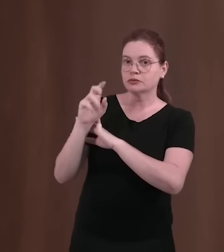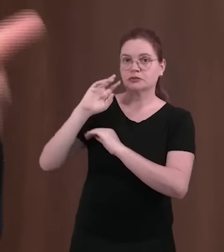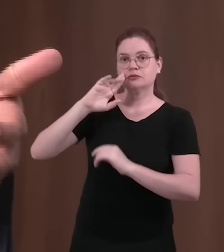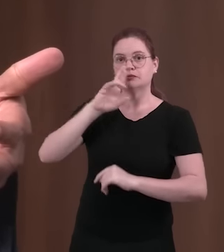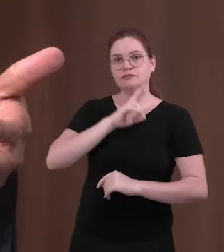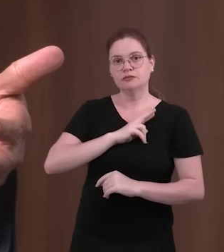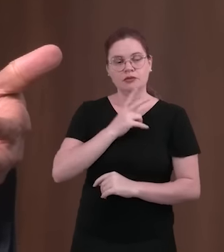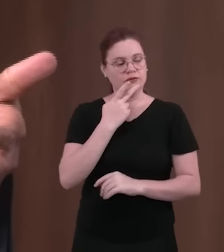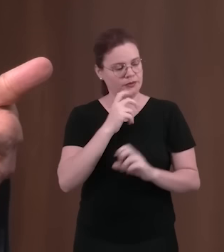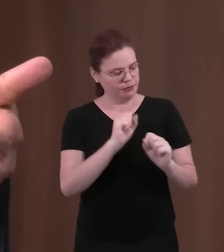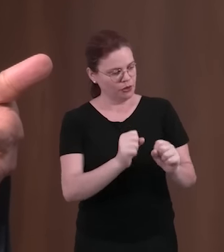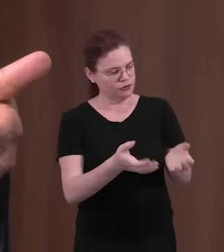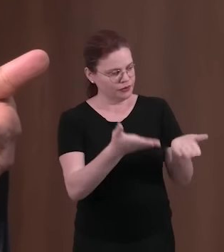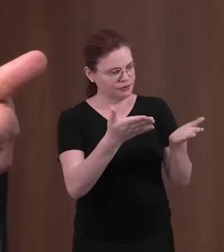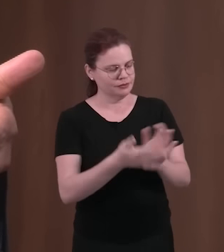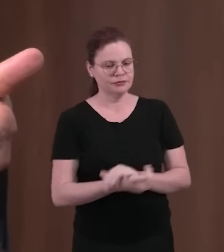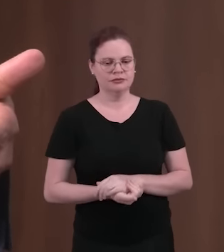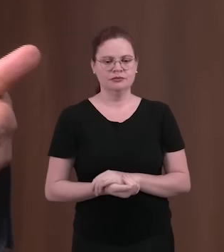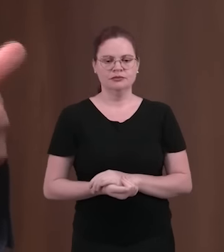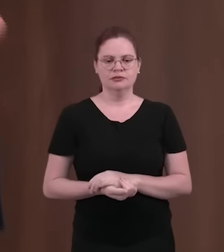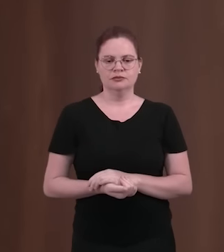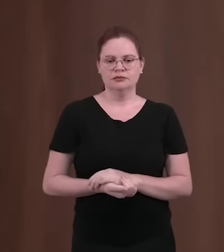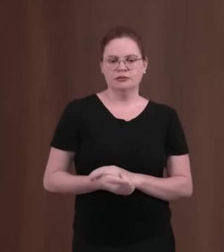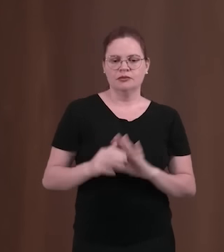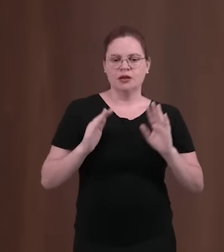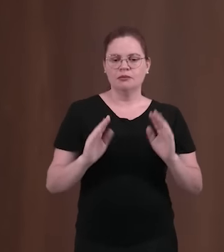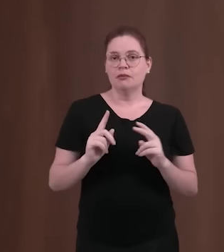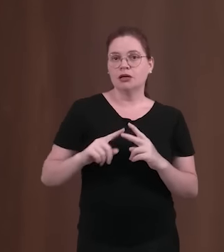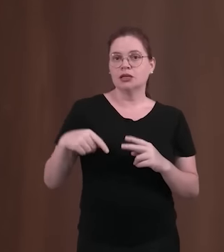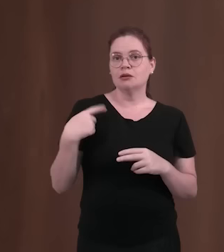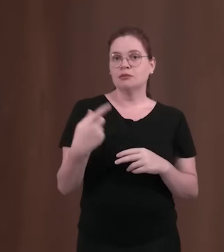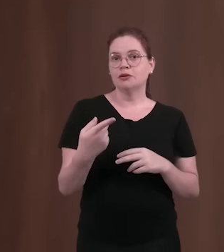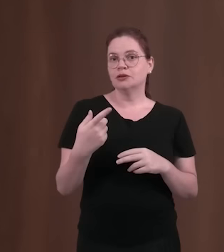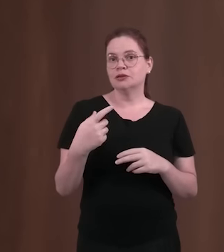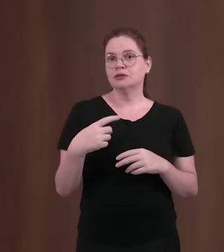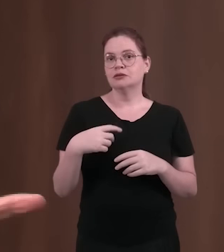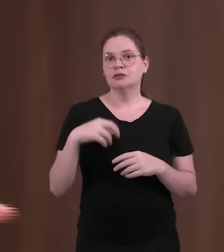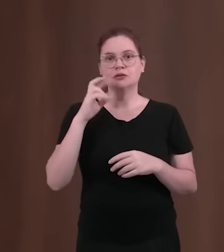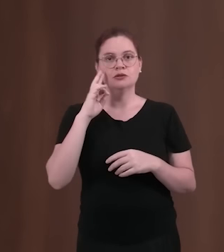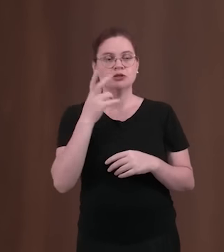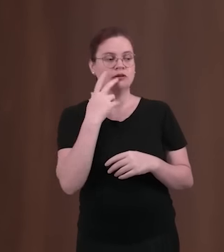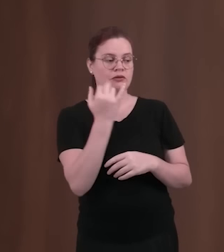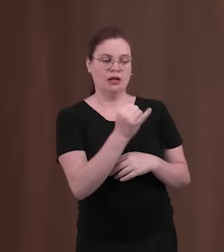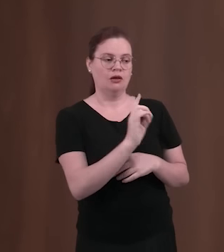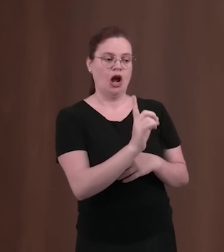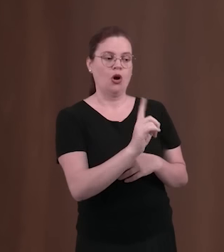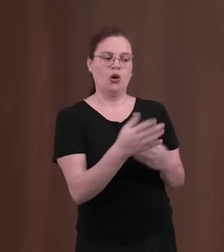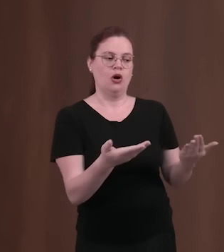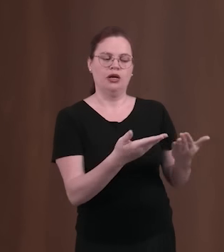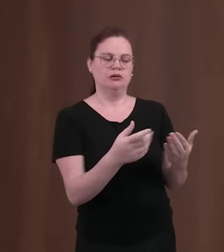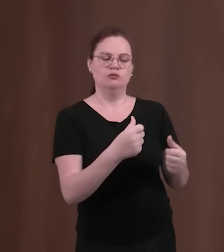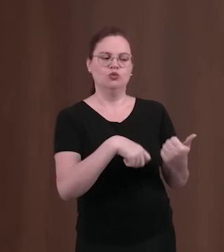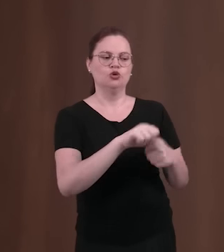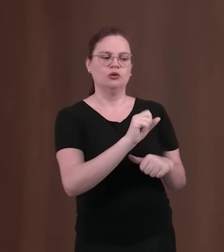Senhor vai me responder? Pode. Mas pode ser que depois o Senhor disse assim: agora mudou.